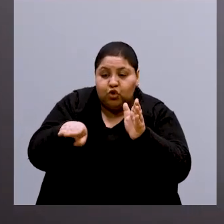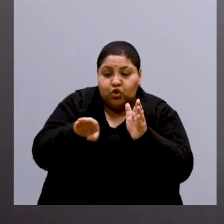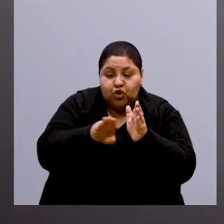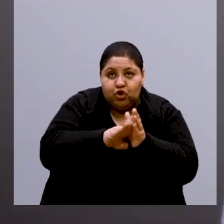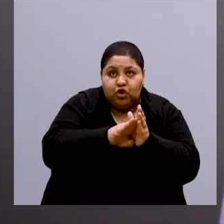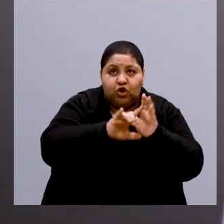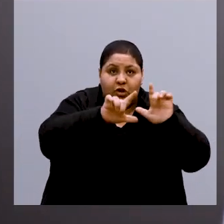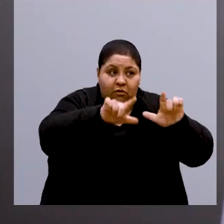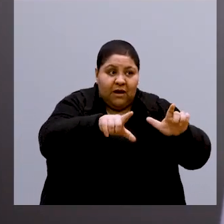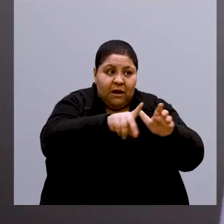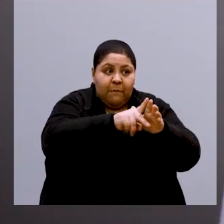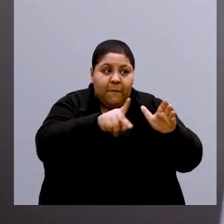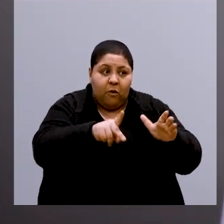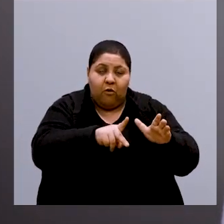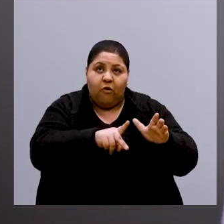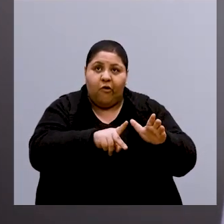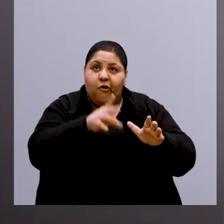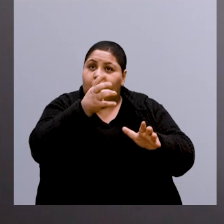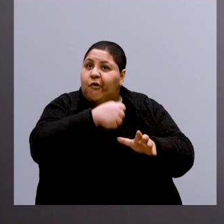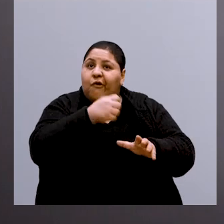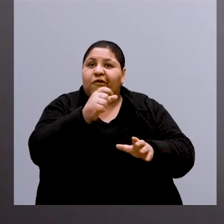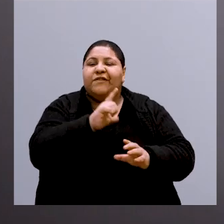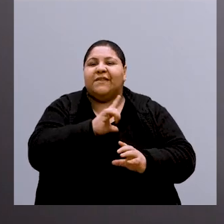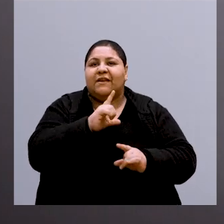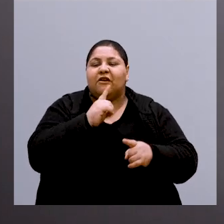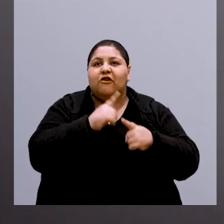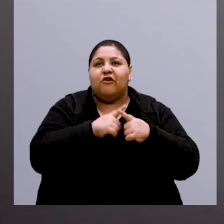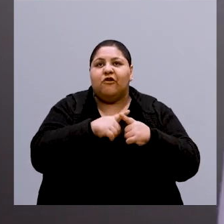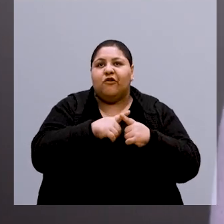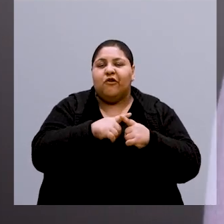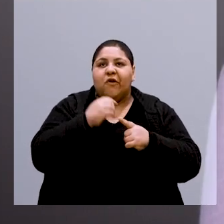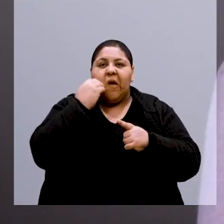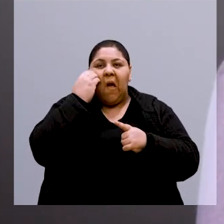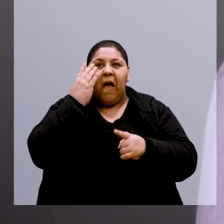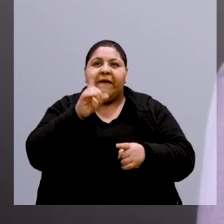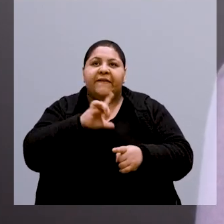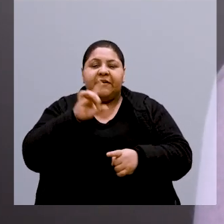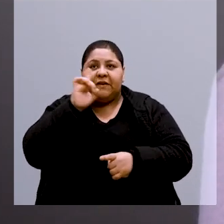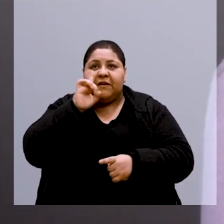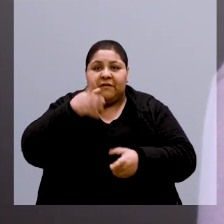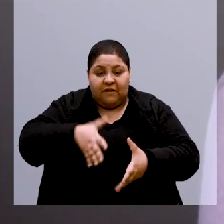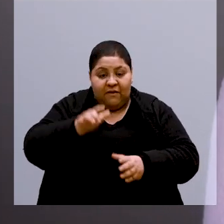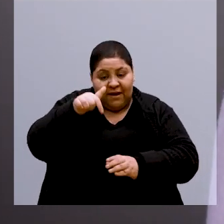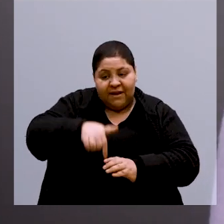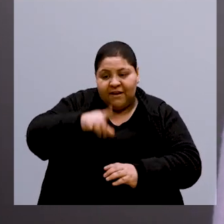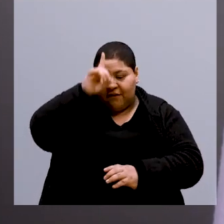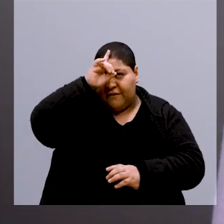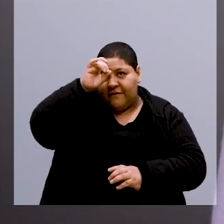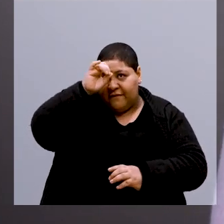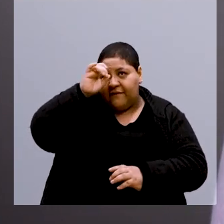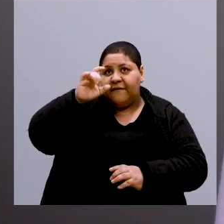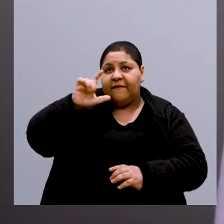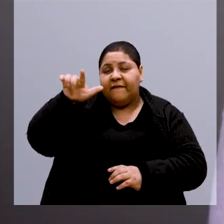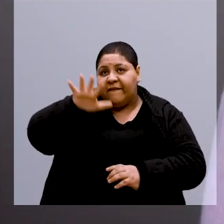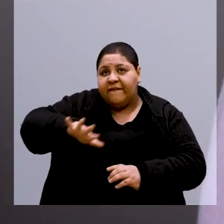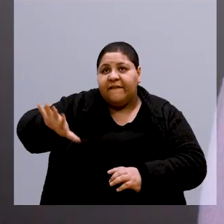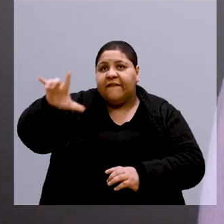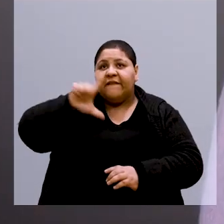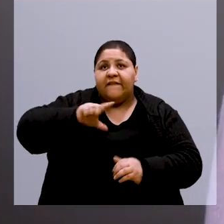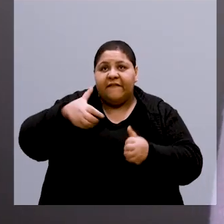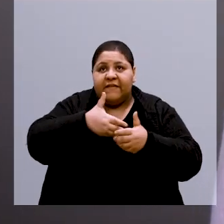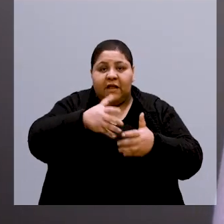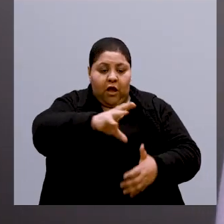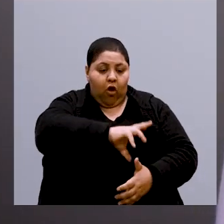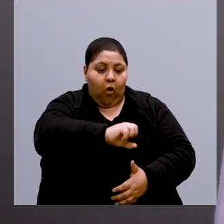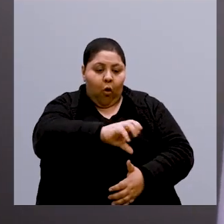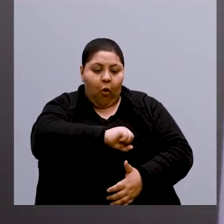da chegada até o banco de leite, elas não vão ter, porque todas as mães que ganham seus bebês aqui no hospital, elas têm a